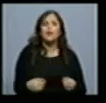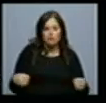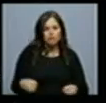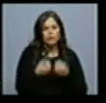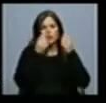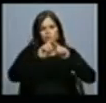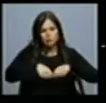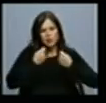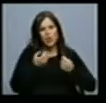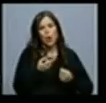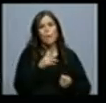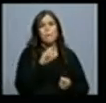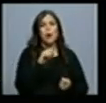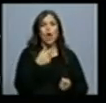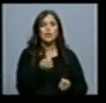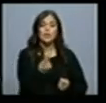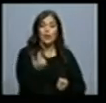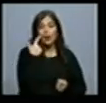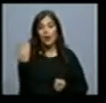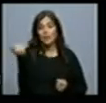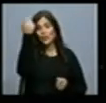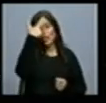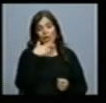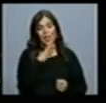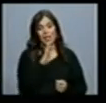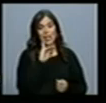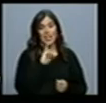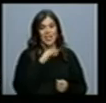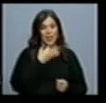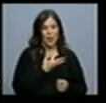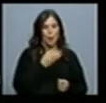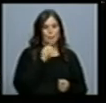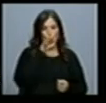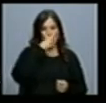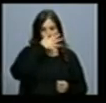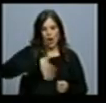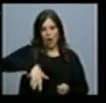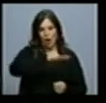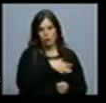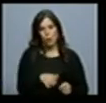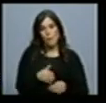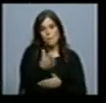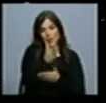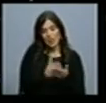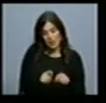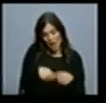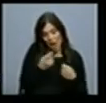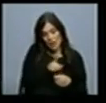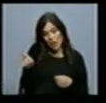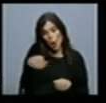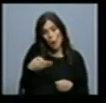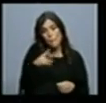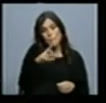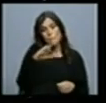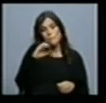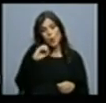partiu de Proteu? Olha, é a história de Hipocampo. Hipocampo é provavelmente aquele pedaço de Proteu que foi despedaçado